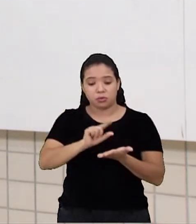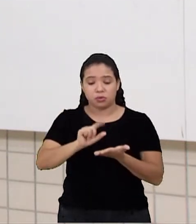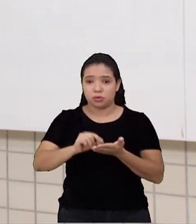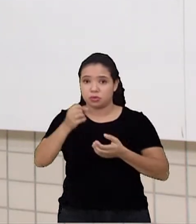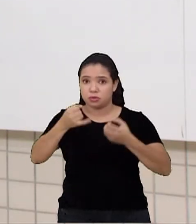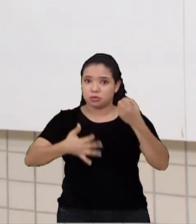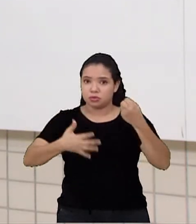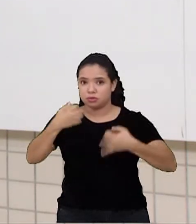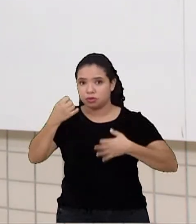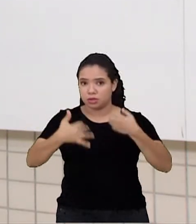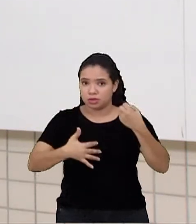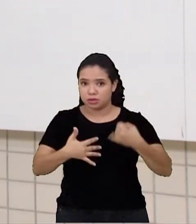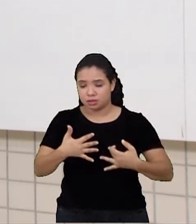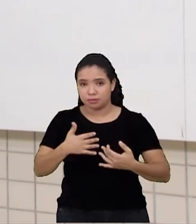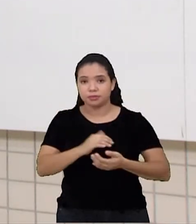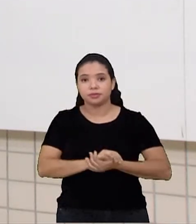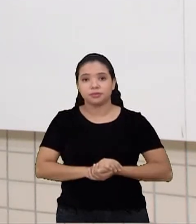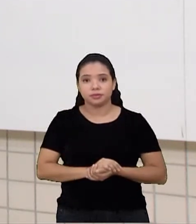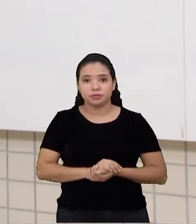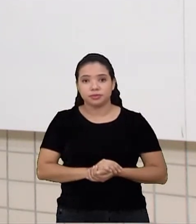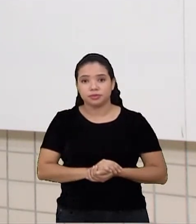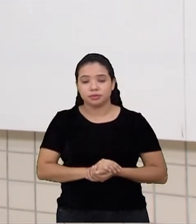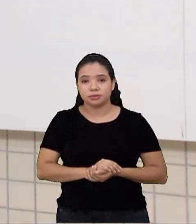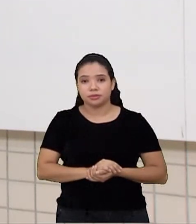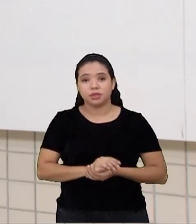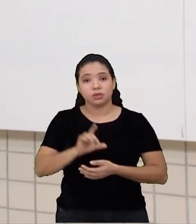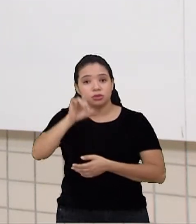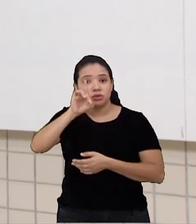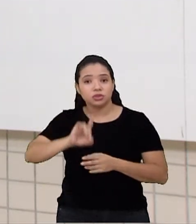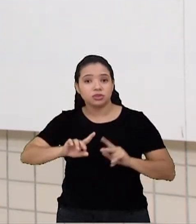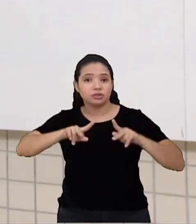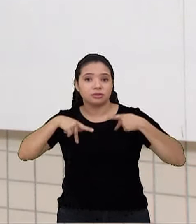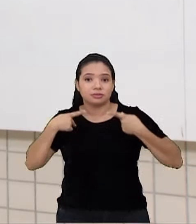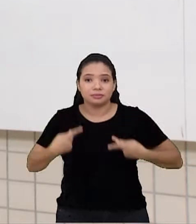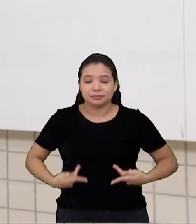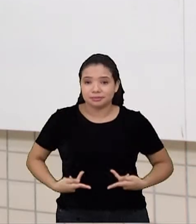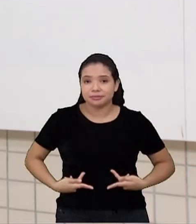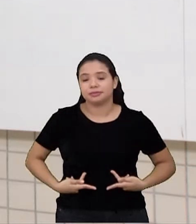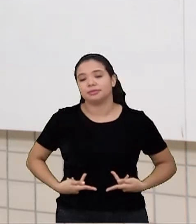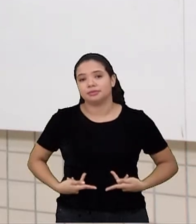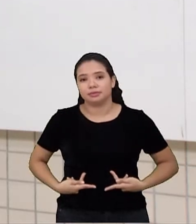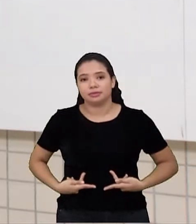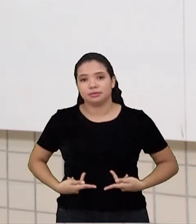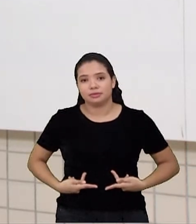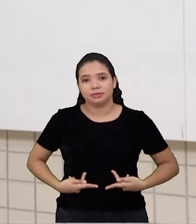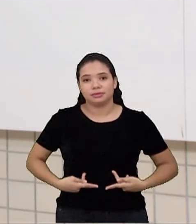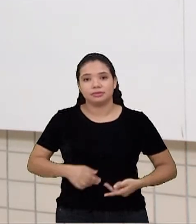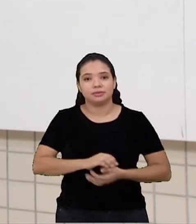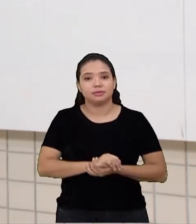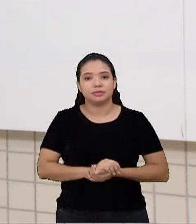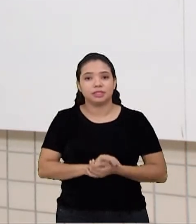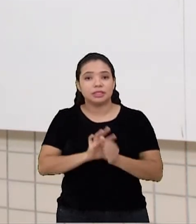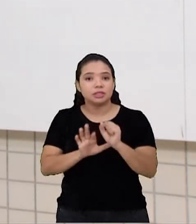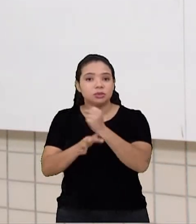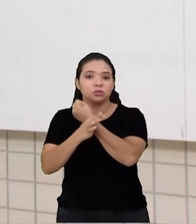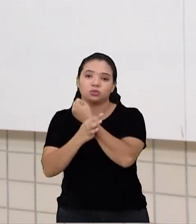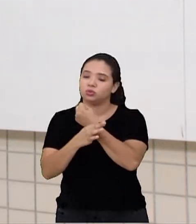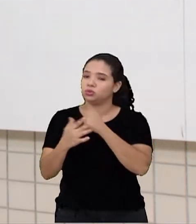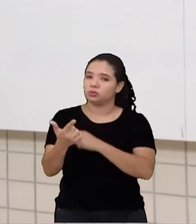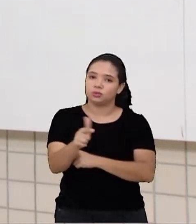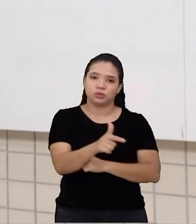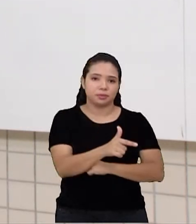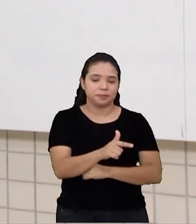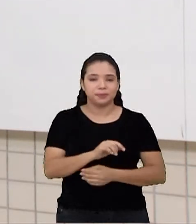mostrou situações em que os direitos humanos não são garantidos,